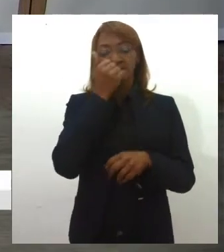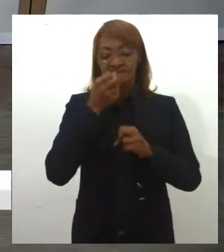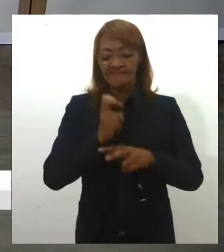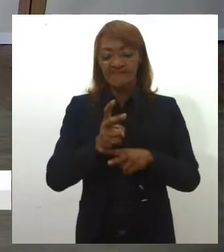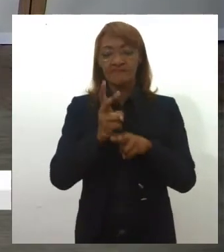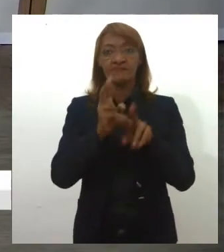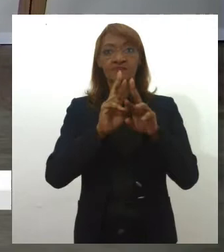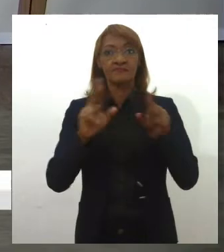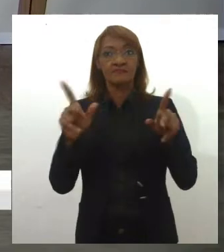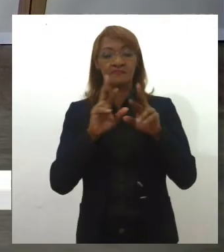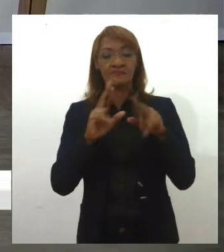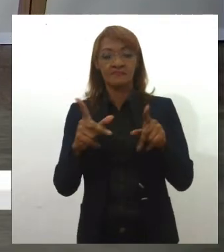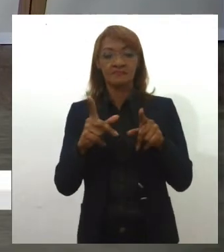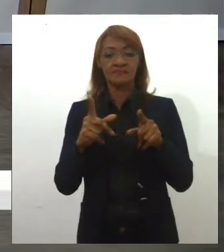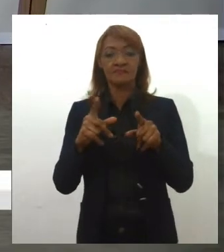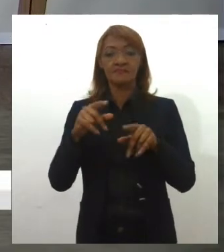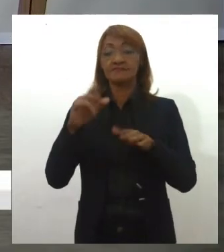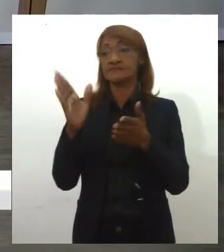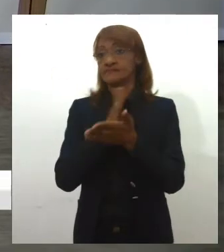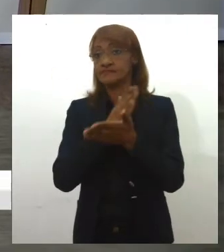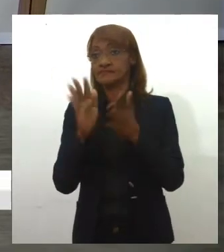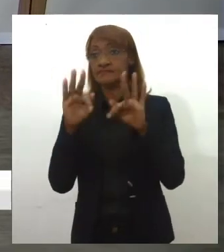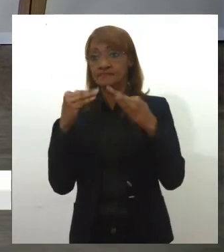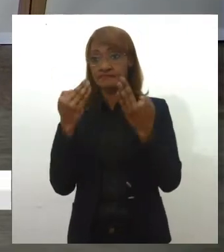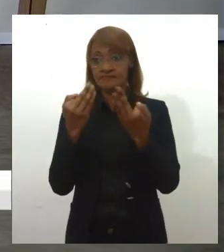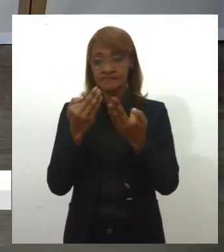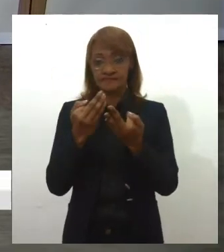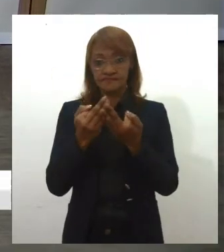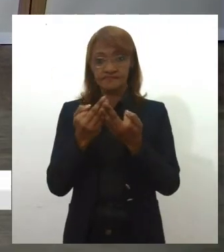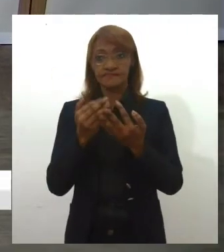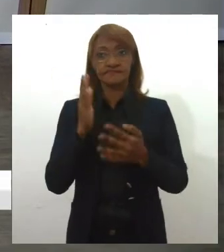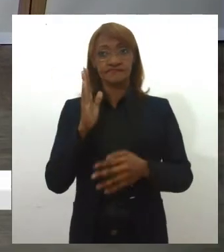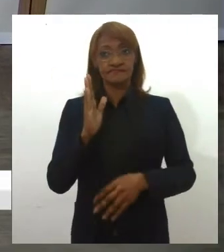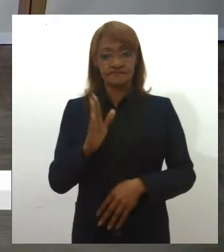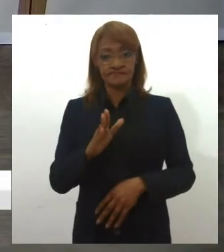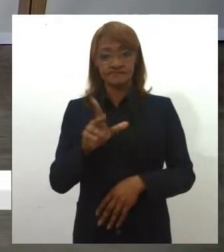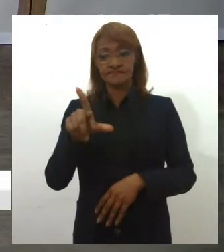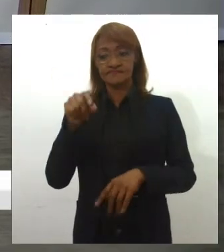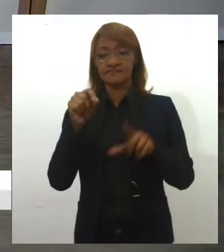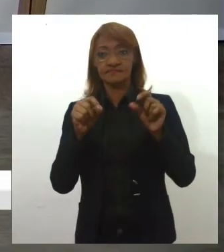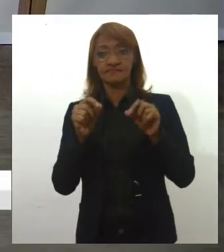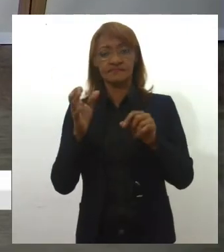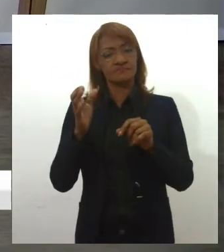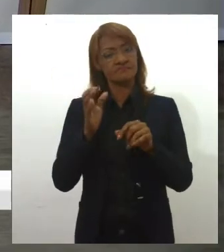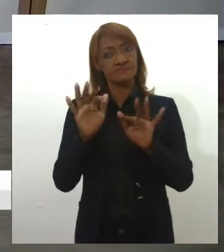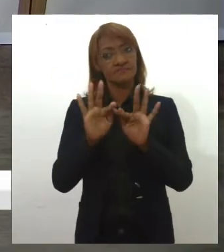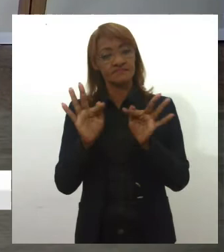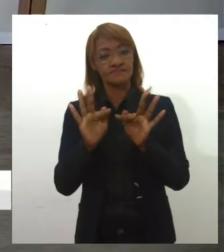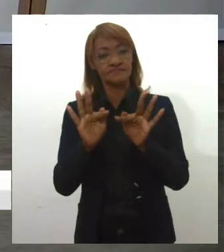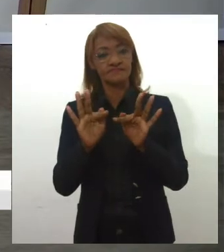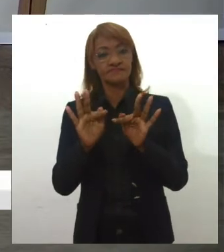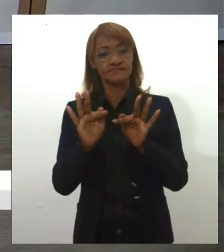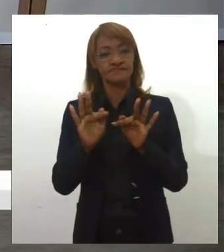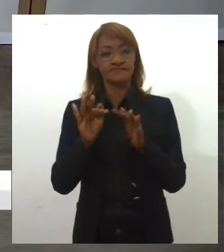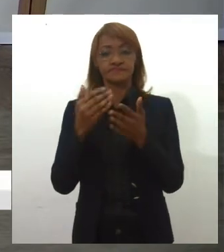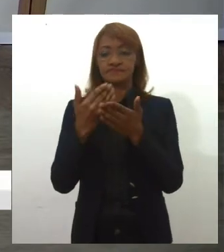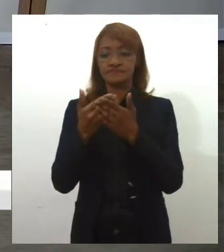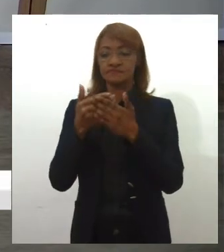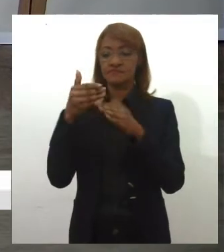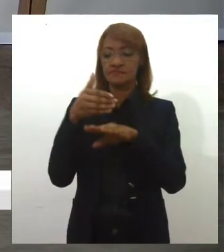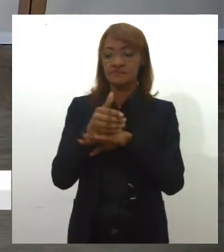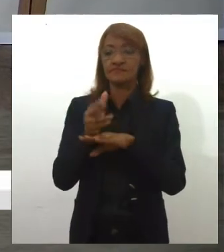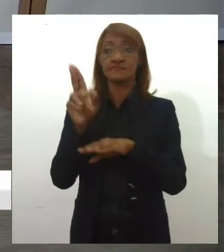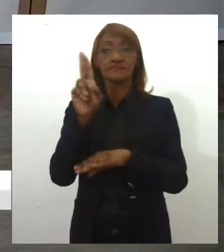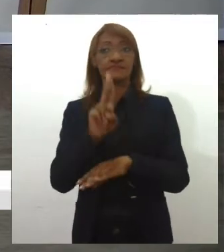Por padrão, muitas famílias de classe média optam por terminar o ensino, ingressar na